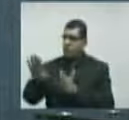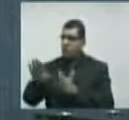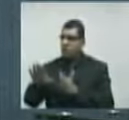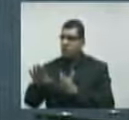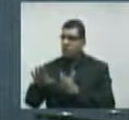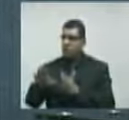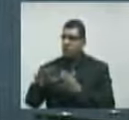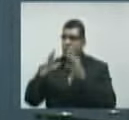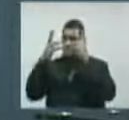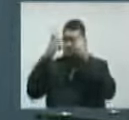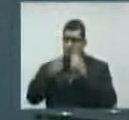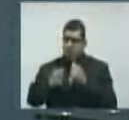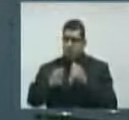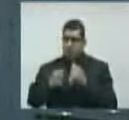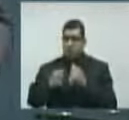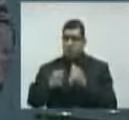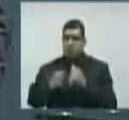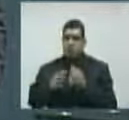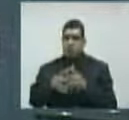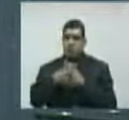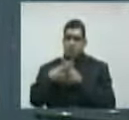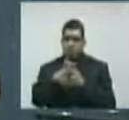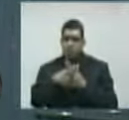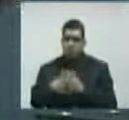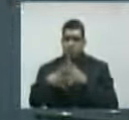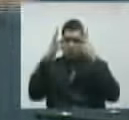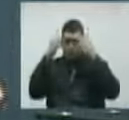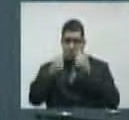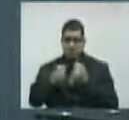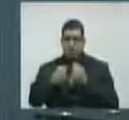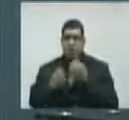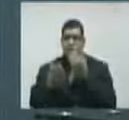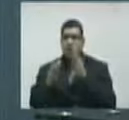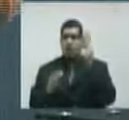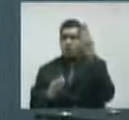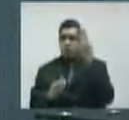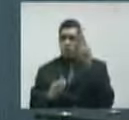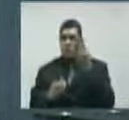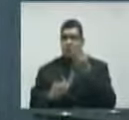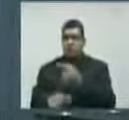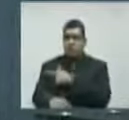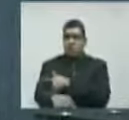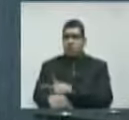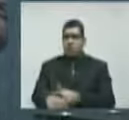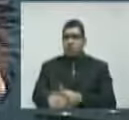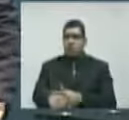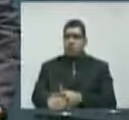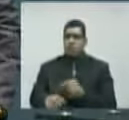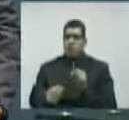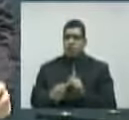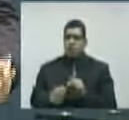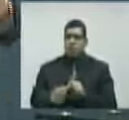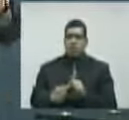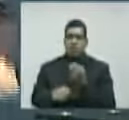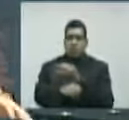para explicar a bandalheira, para explicar a fraude, o desrespeito às regras